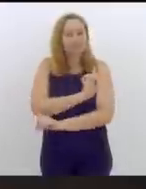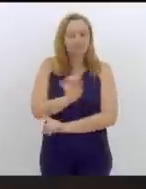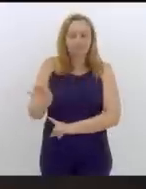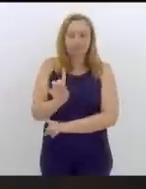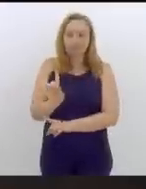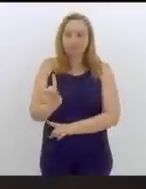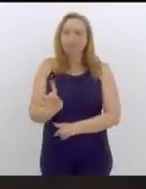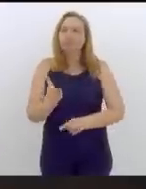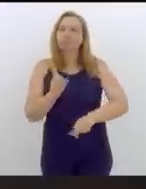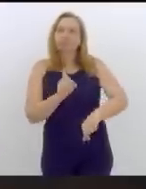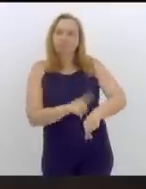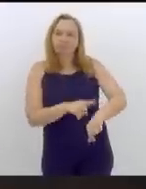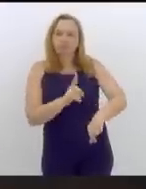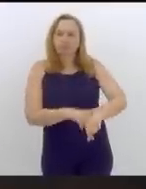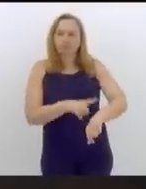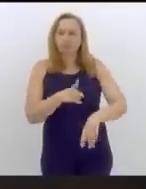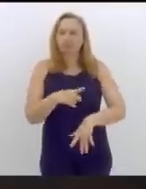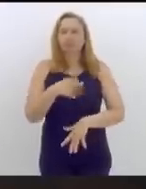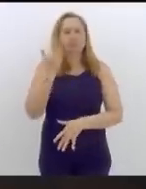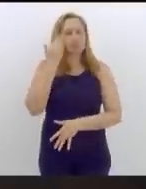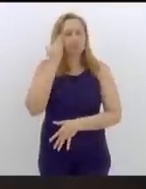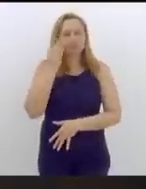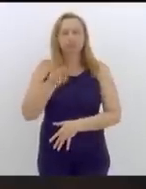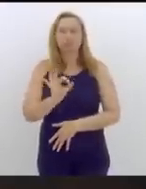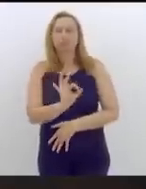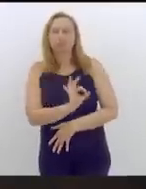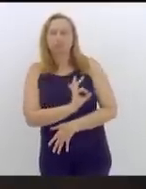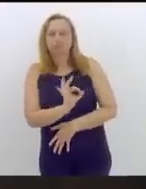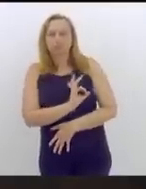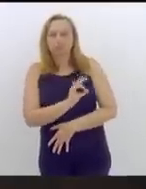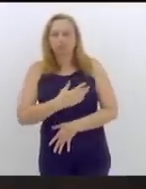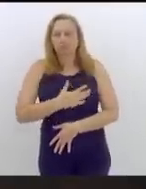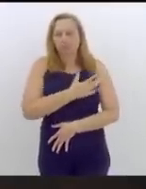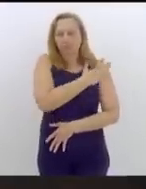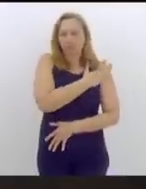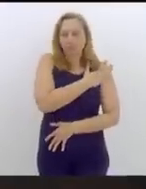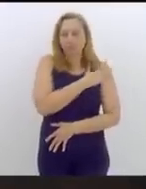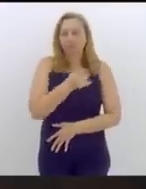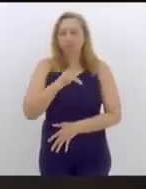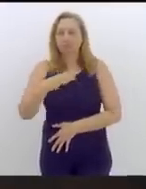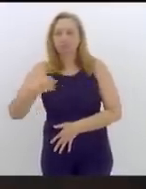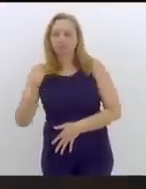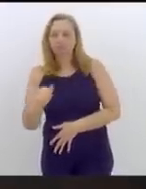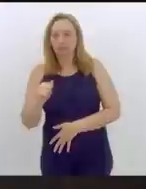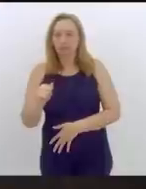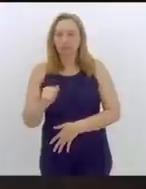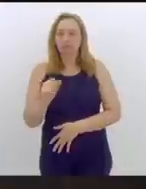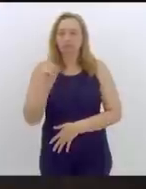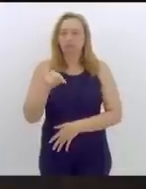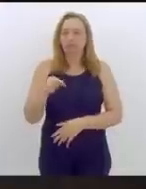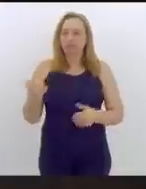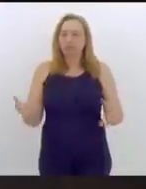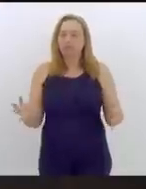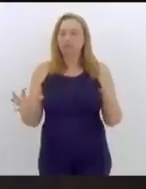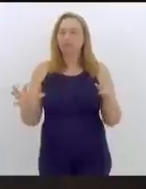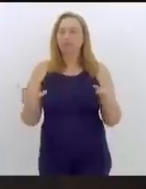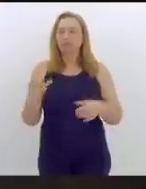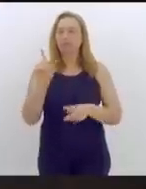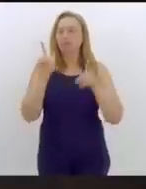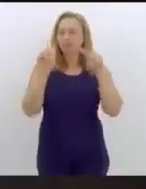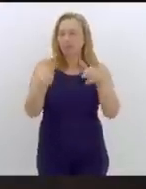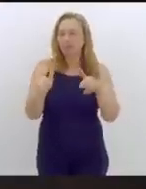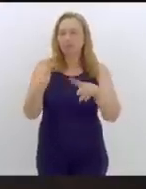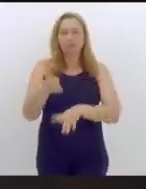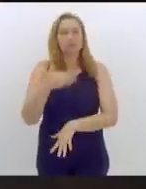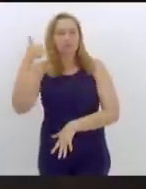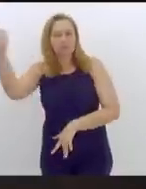a partir do momento que a gente entender que a polícia militar oficiais e para acessar uma coisa só nós vamos ser a melhor polícia do planeta Pô